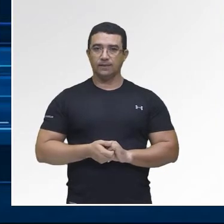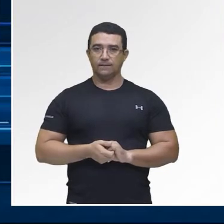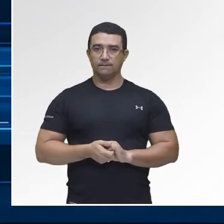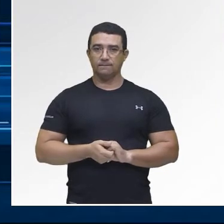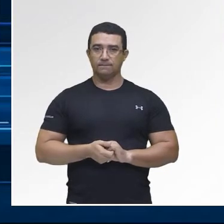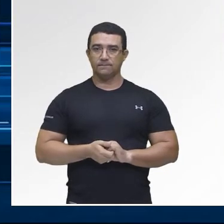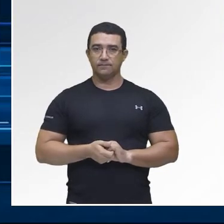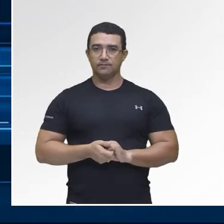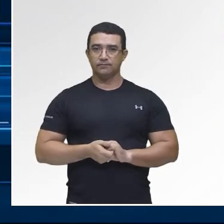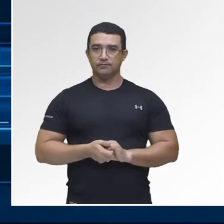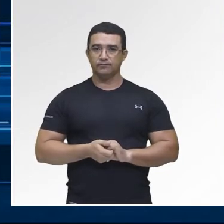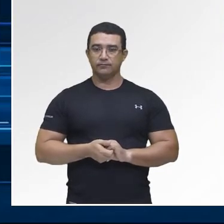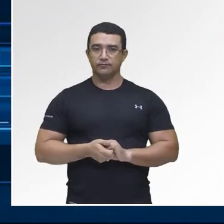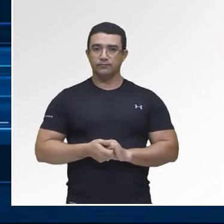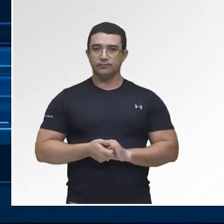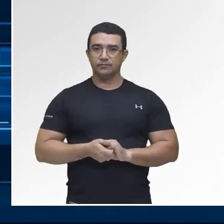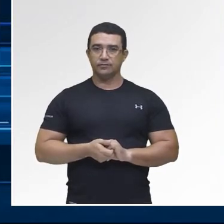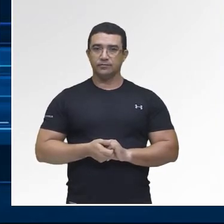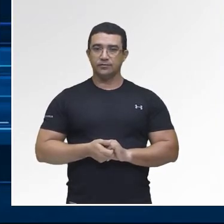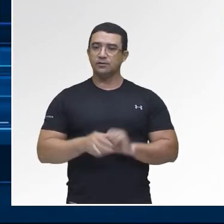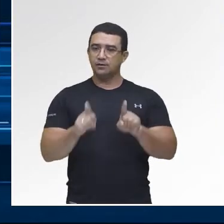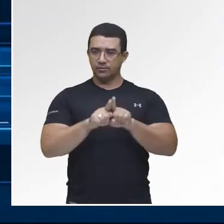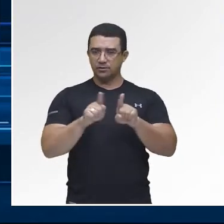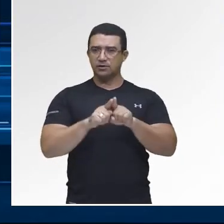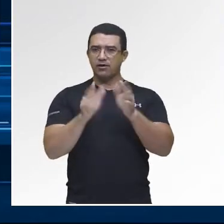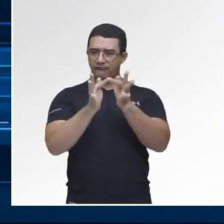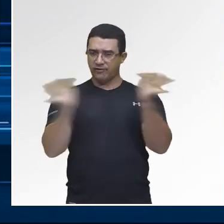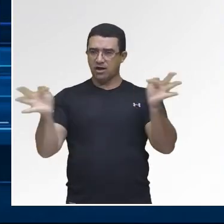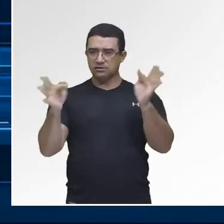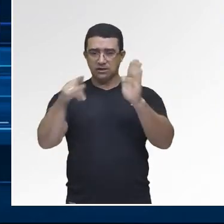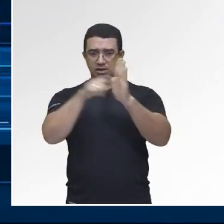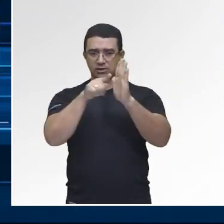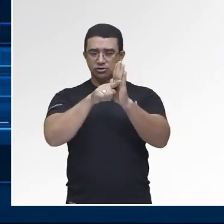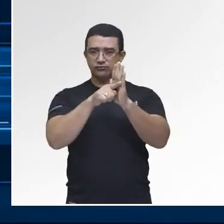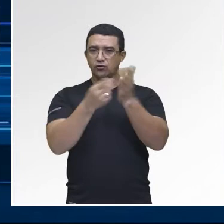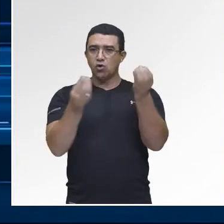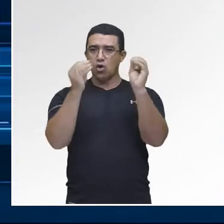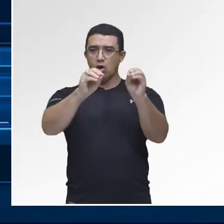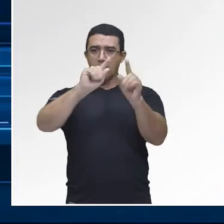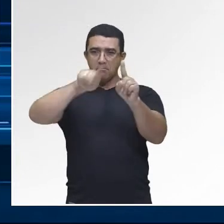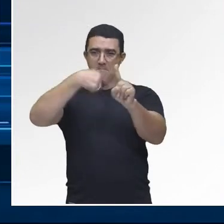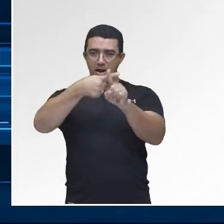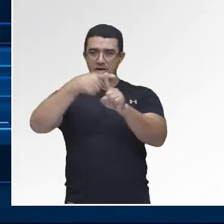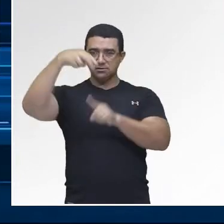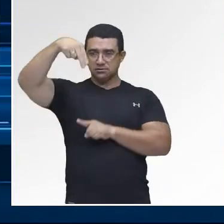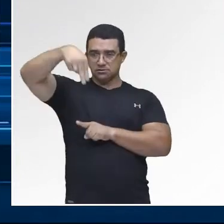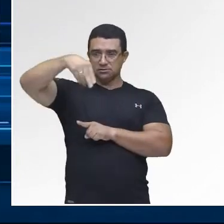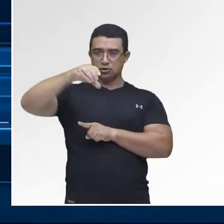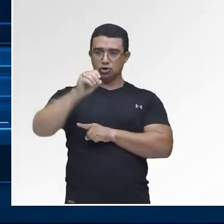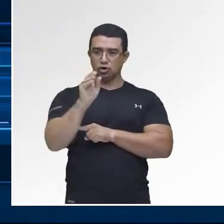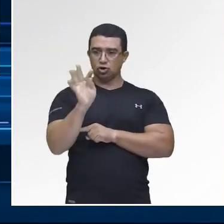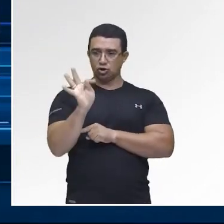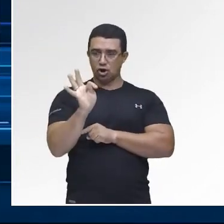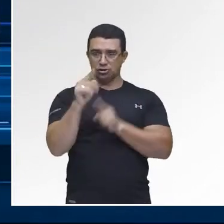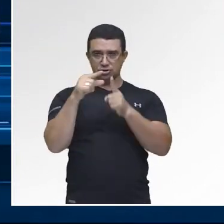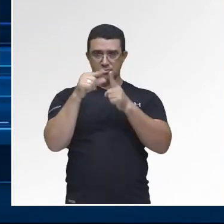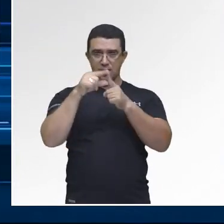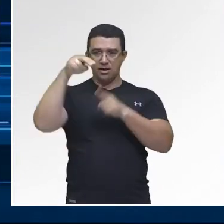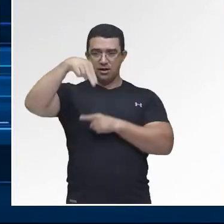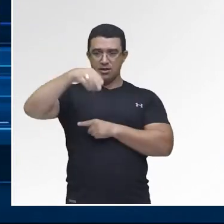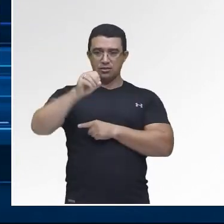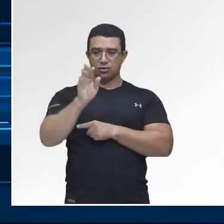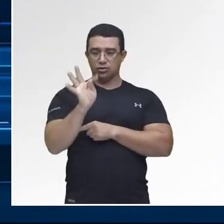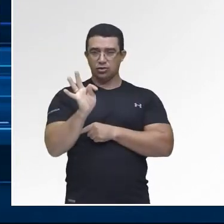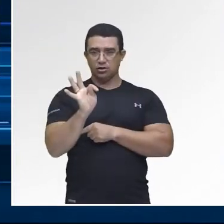have. E, claro, nas formas negativas, eu devo colocar, né, acrescentar a partícula de negação, ou então o advérbio